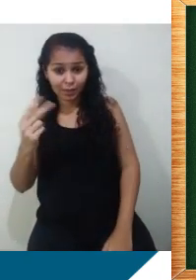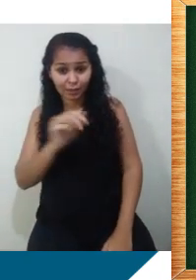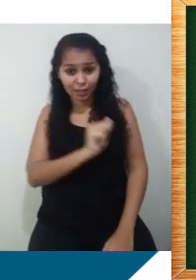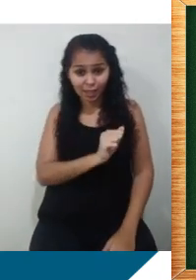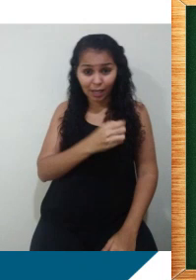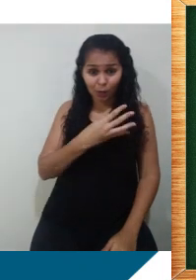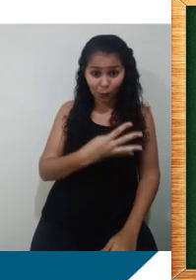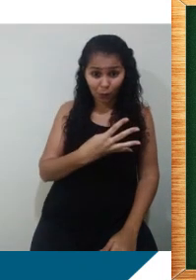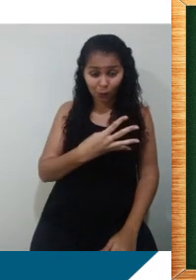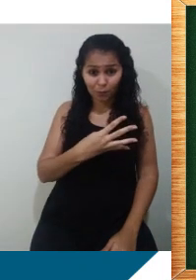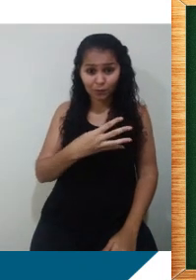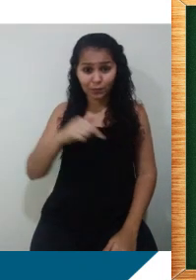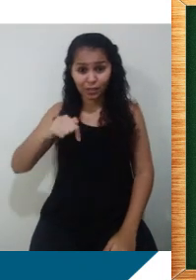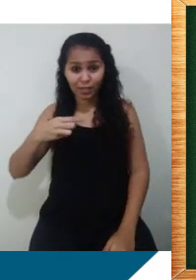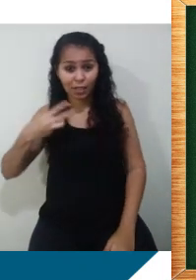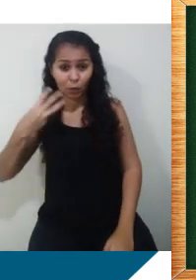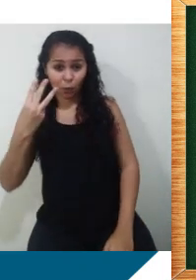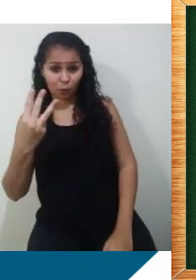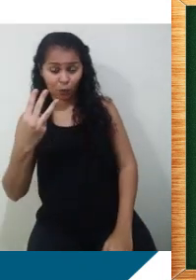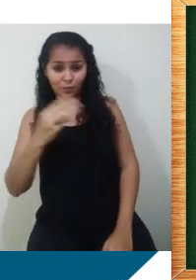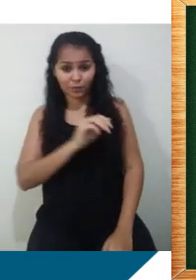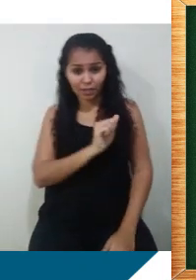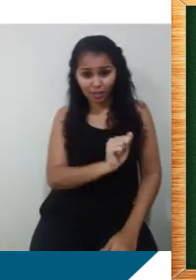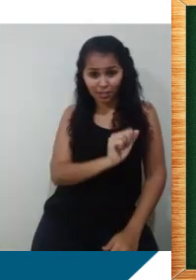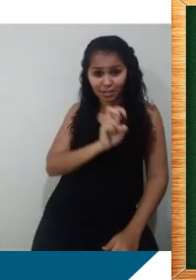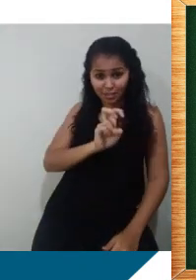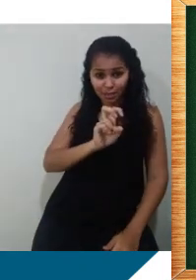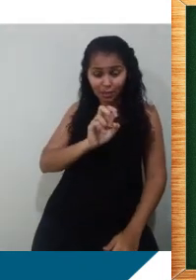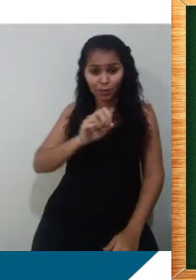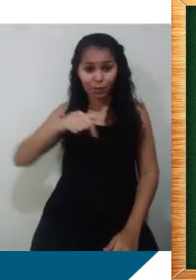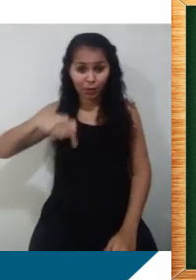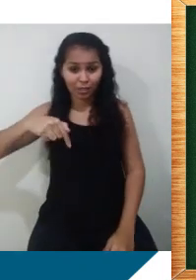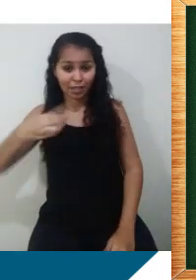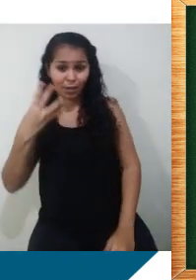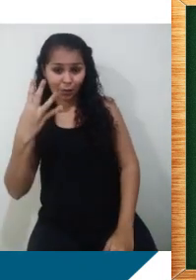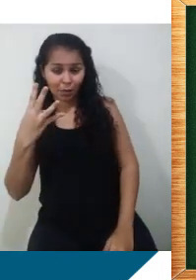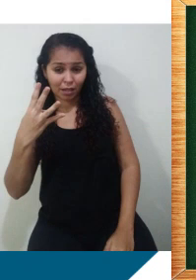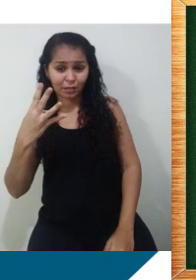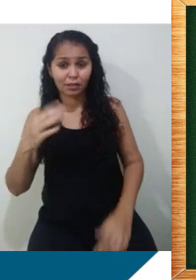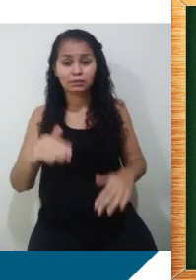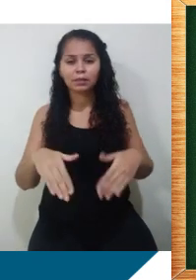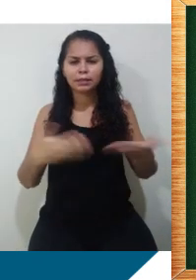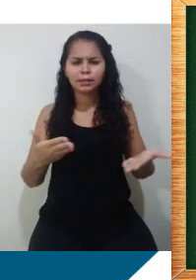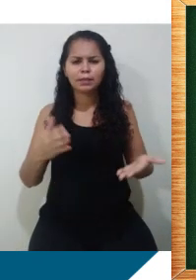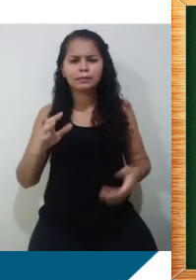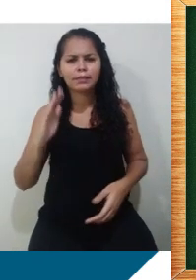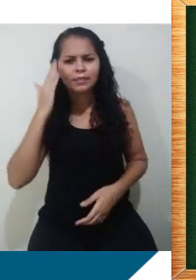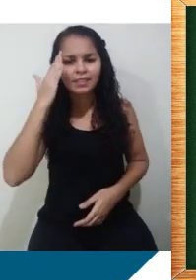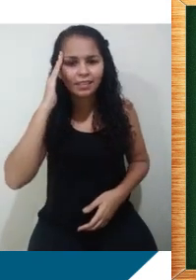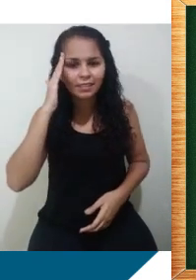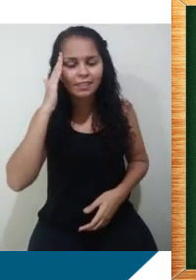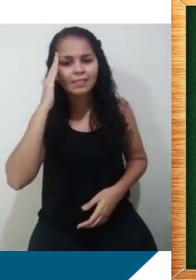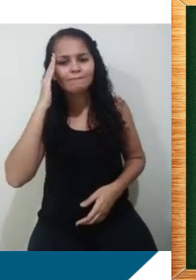ao cubo. Para A5, Q está elevado à quarta. Sendo assim, nós podemos concluir que para